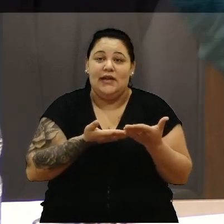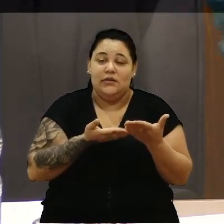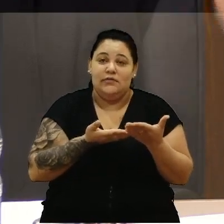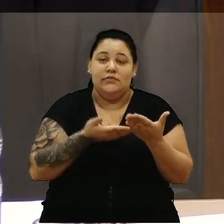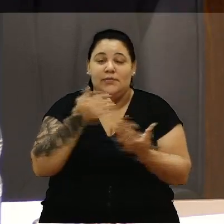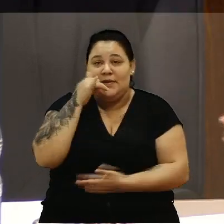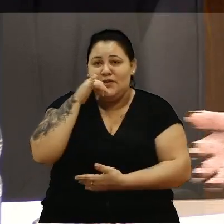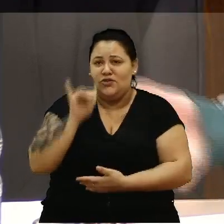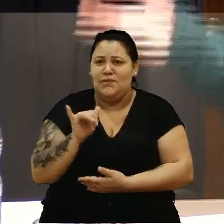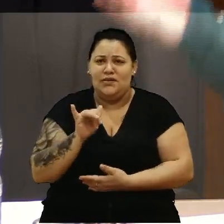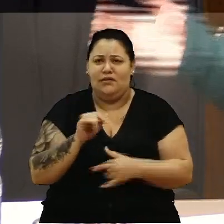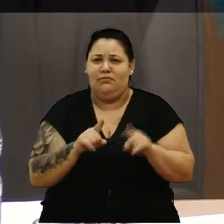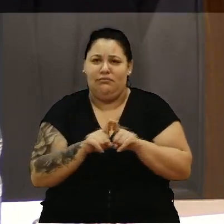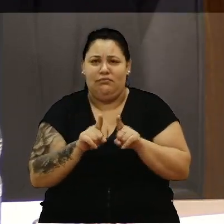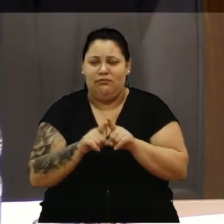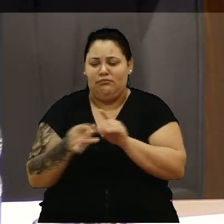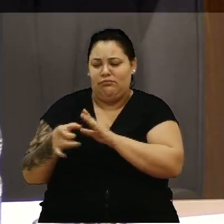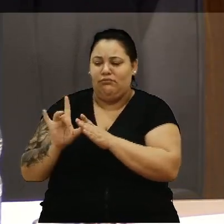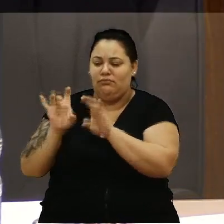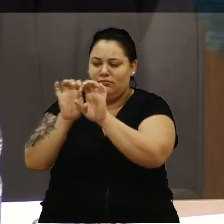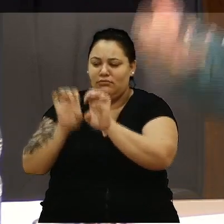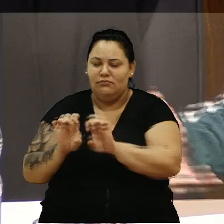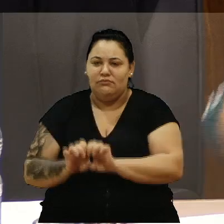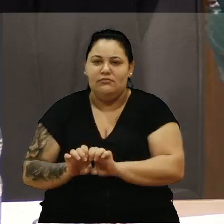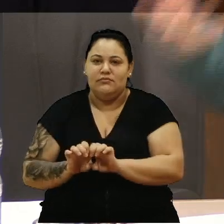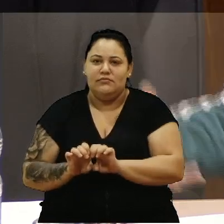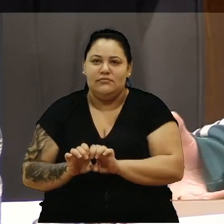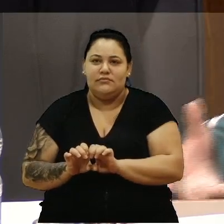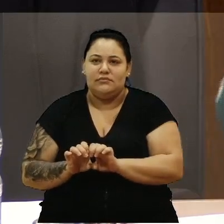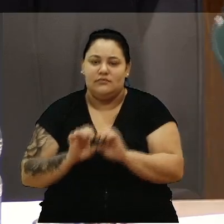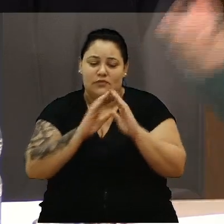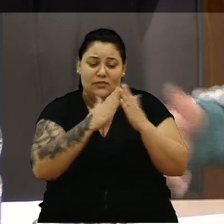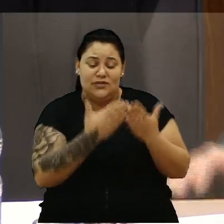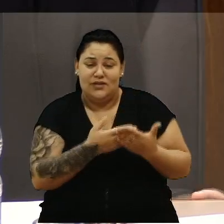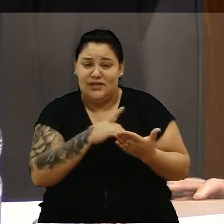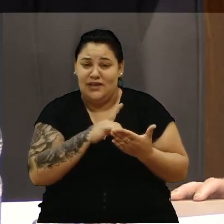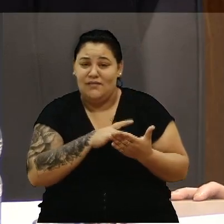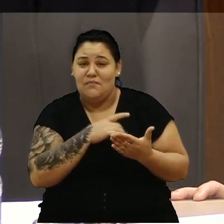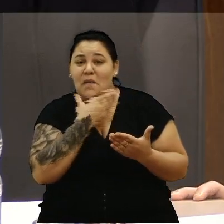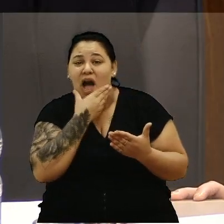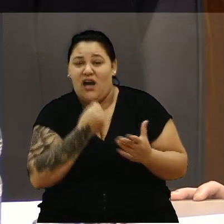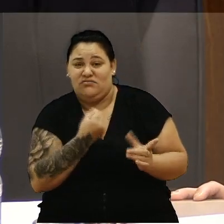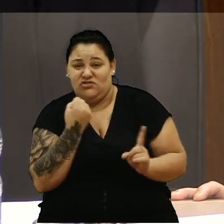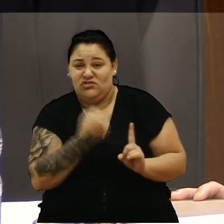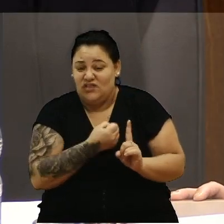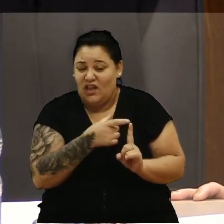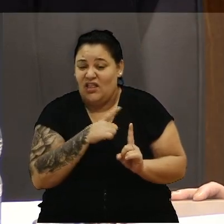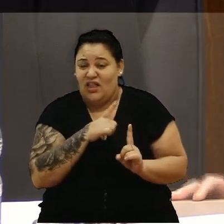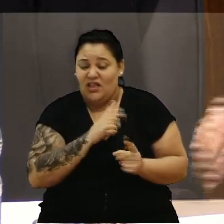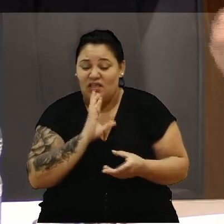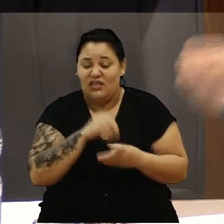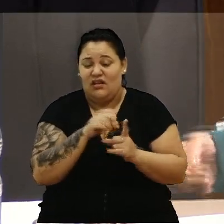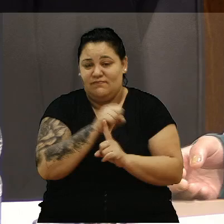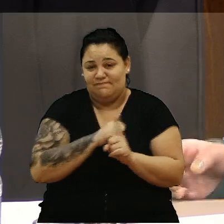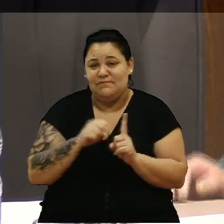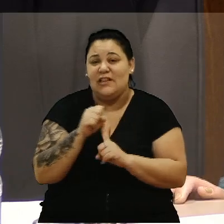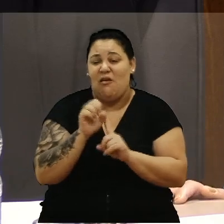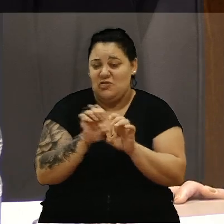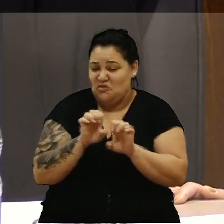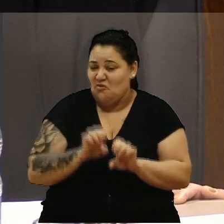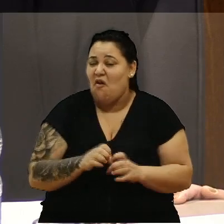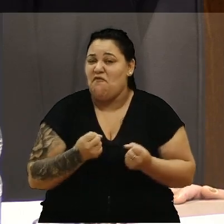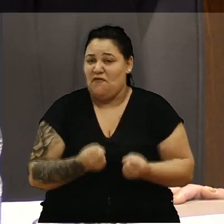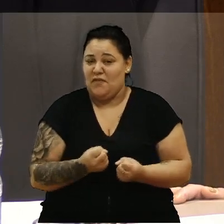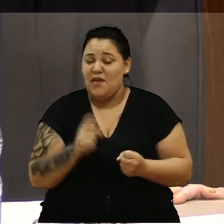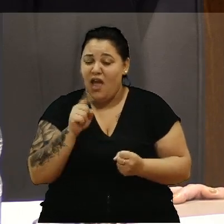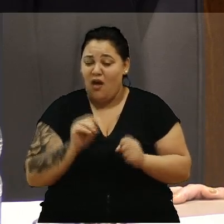do anterior, da reestruturação de uma estrutura machista que nós temos impostas na nossa sociedade. Então, é um projeto muito